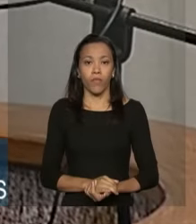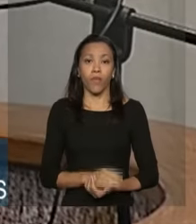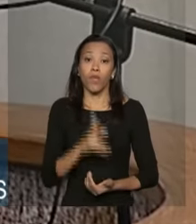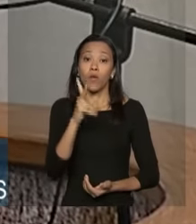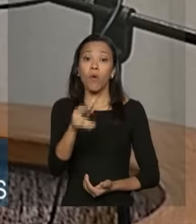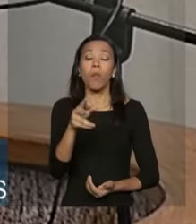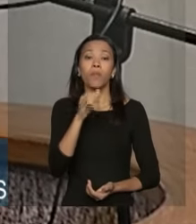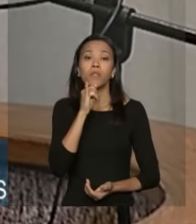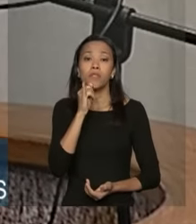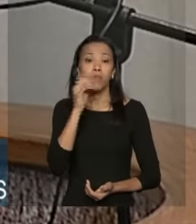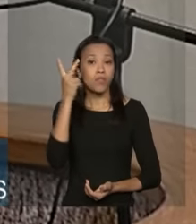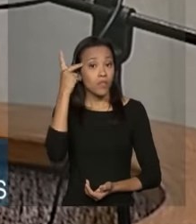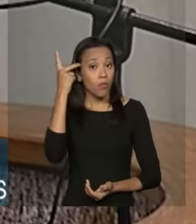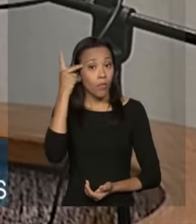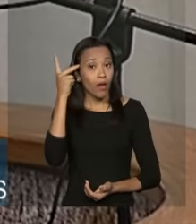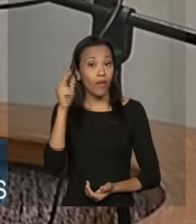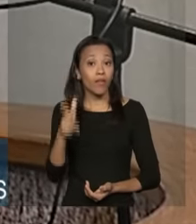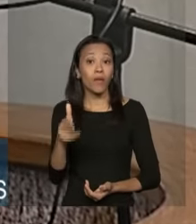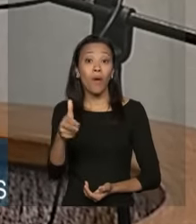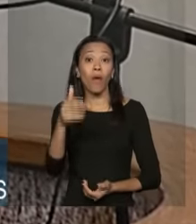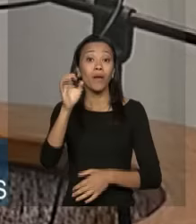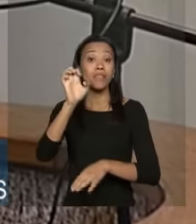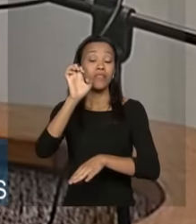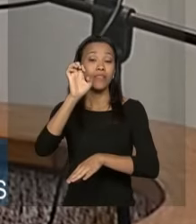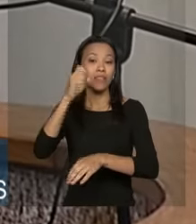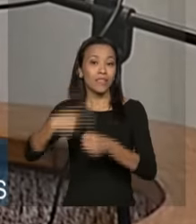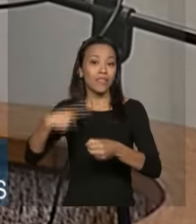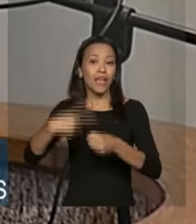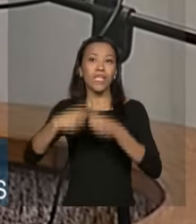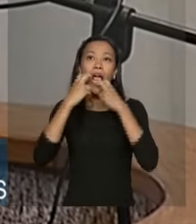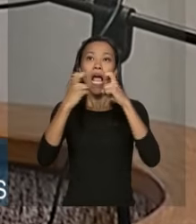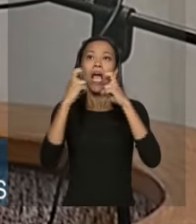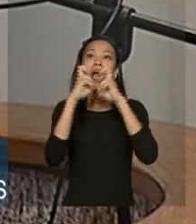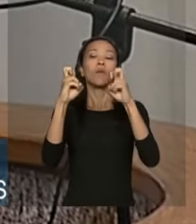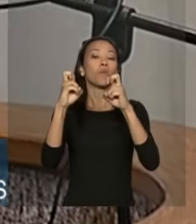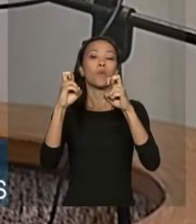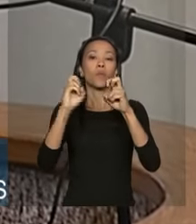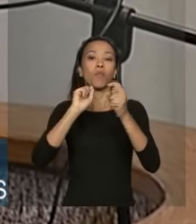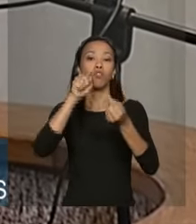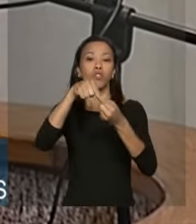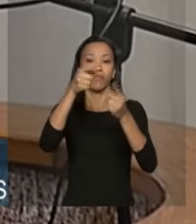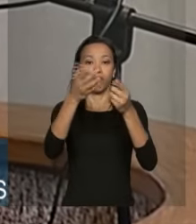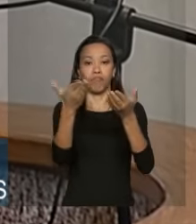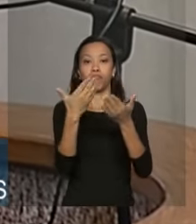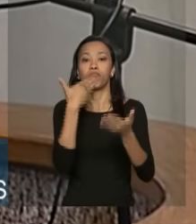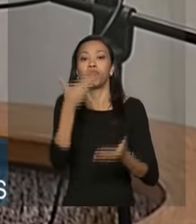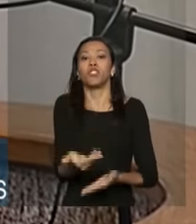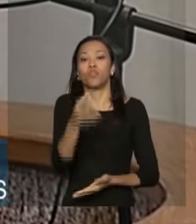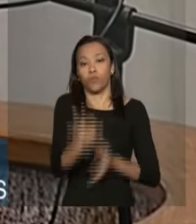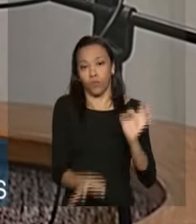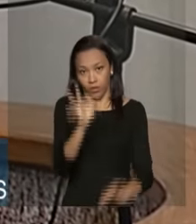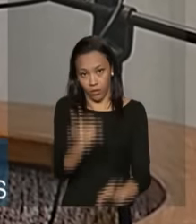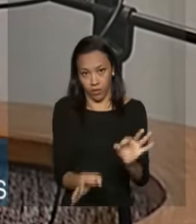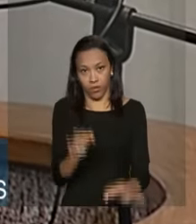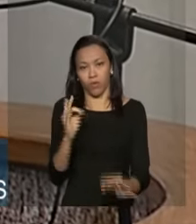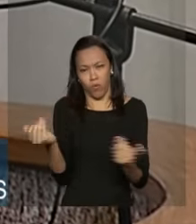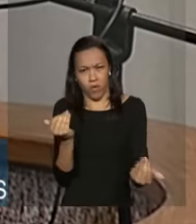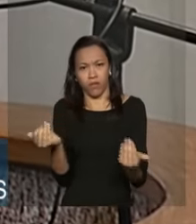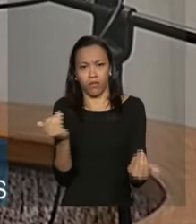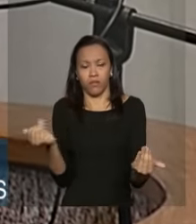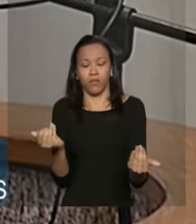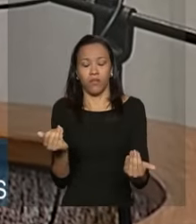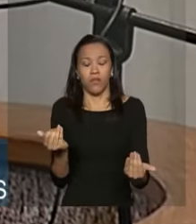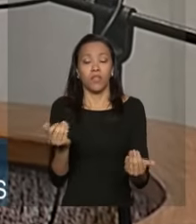Paulo clamando Por Justiça né por isso é importante que nós nos detemos a fazer